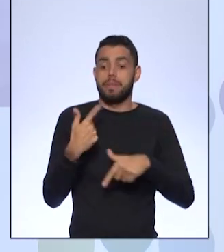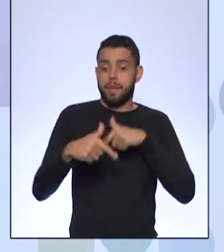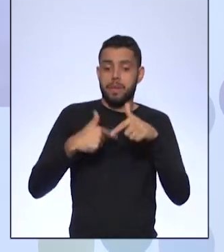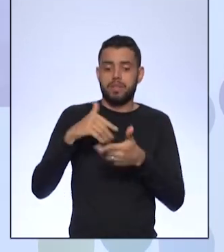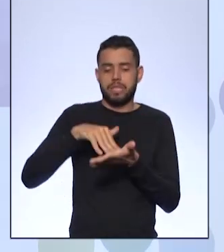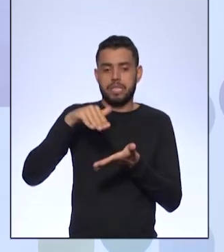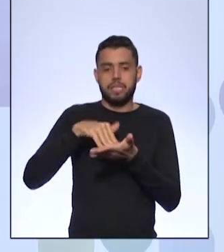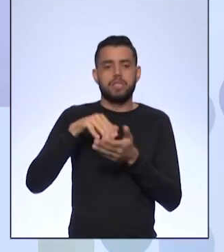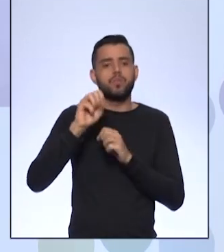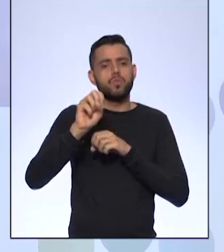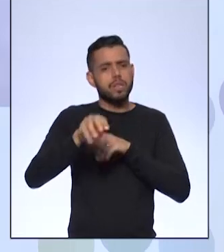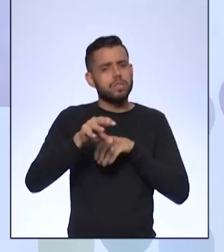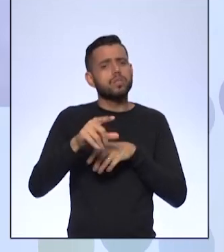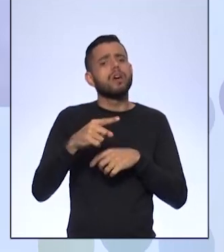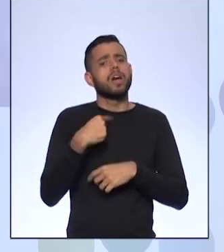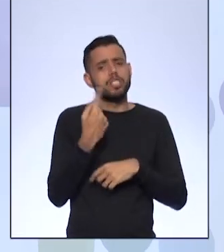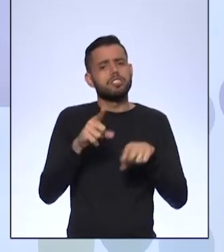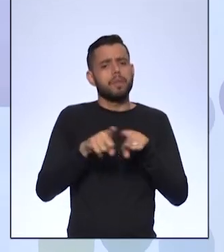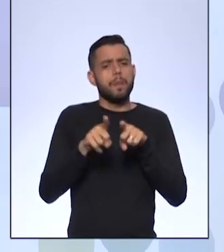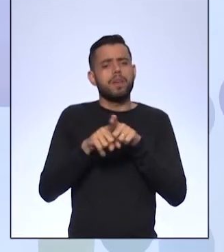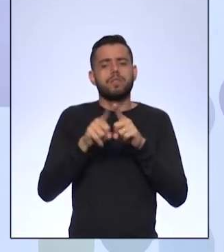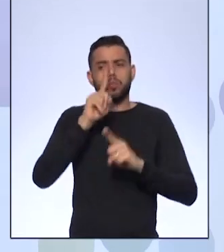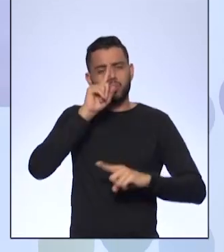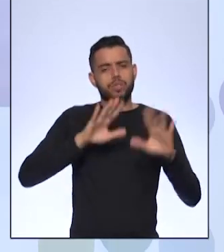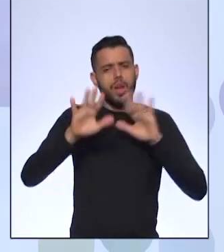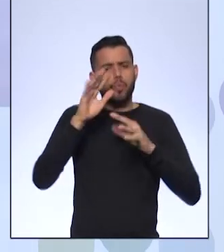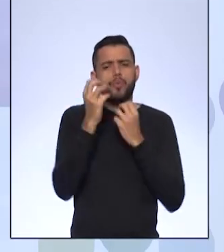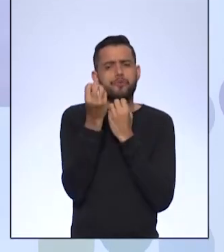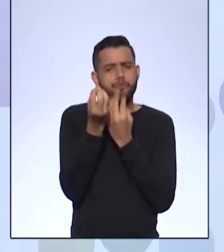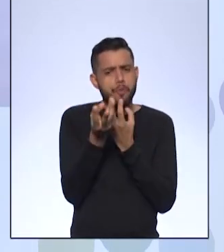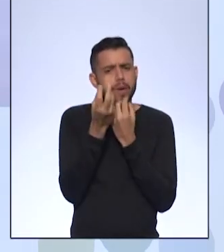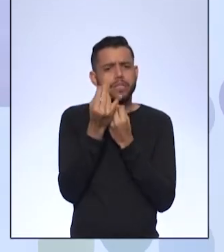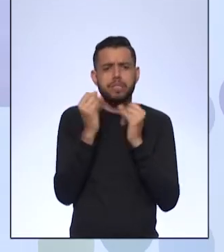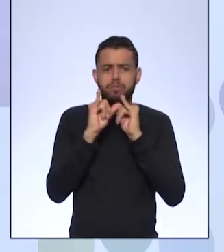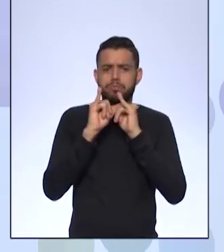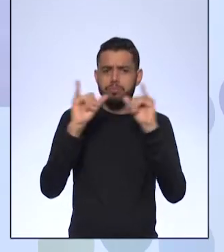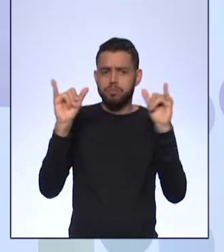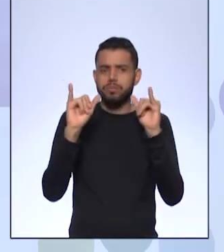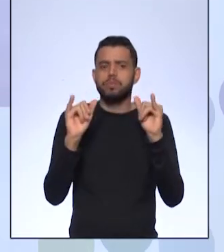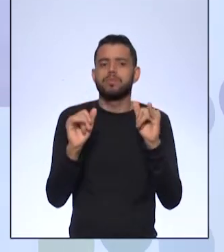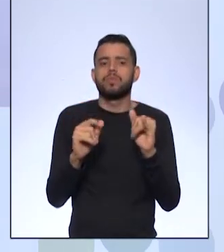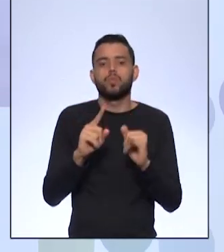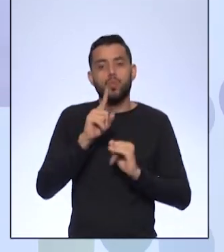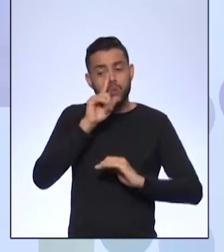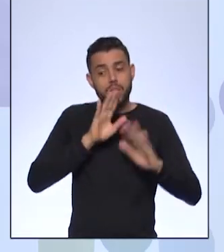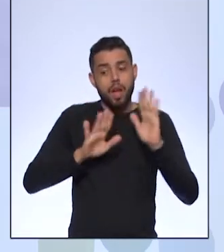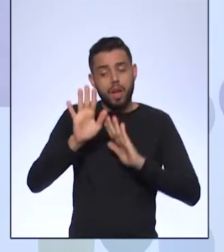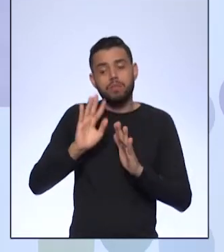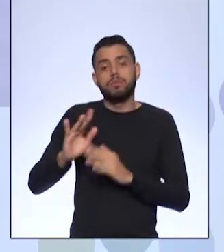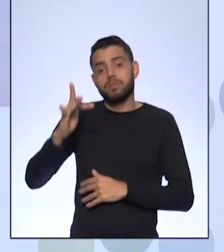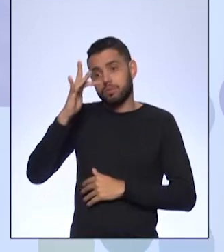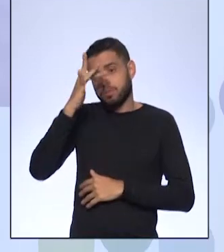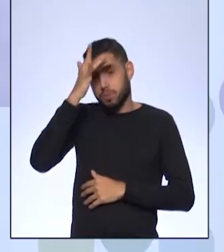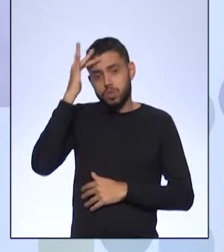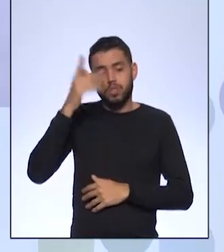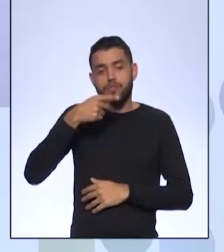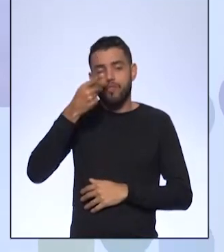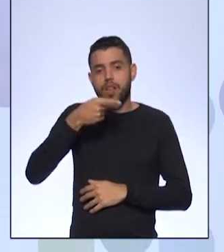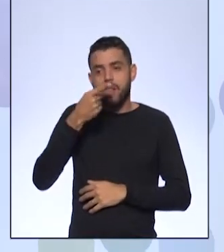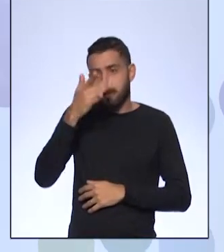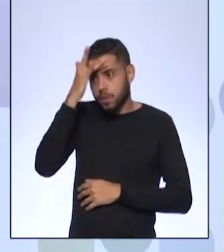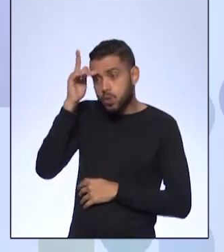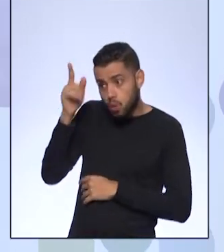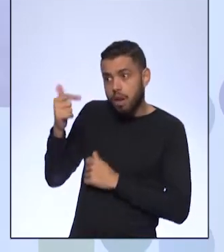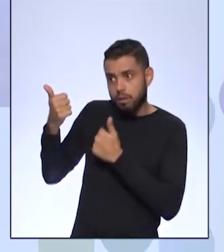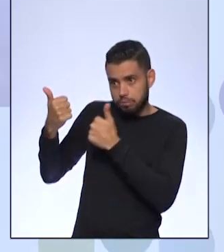gente também tem cuidado com as informações que a gente passa, a gente tem todo o cuidado de fazer a curadoria do que a gente vai falar, passa por um monte de gente para ter certeza